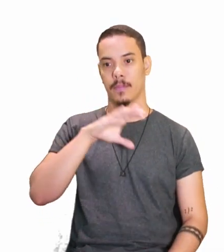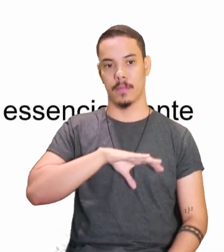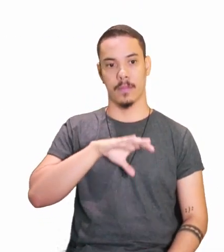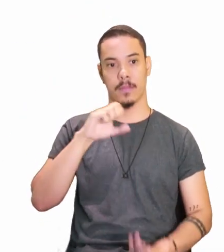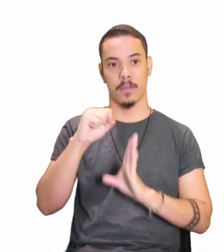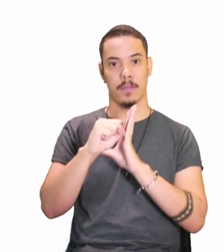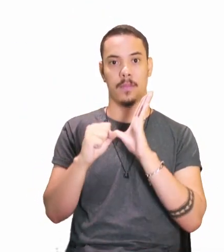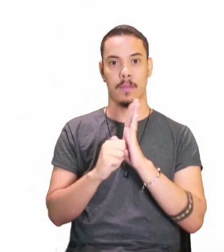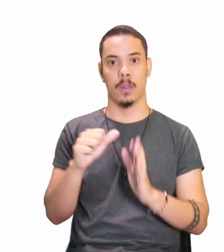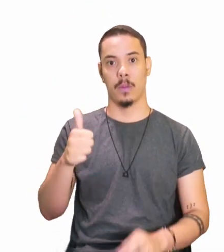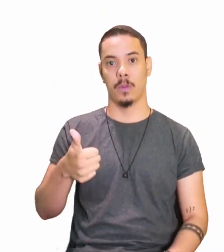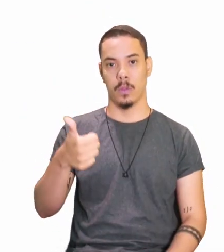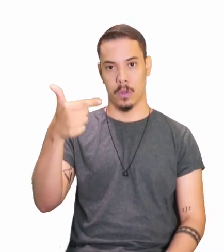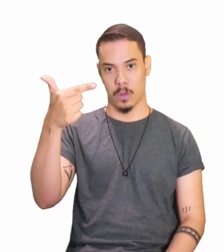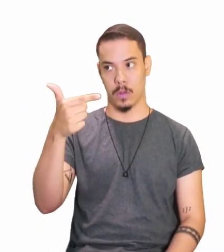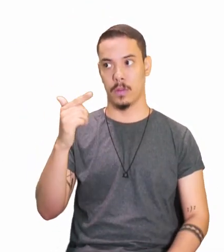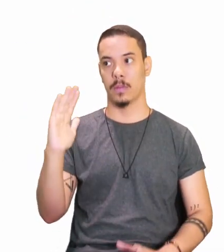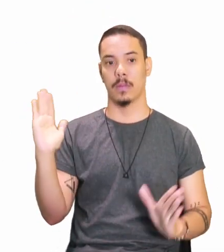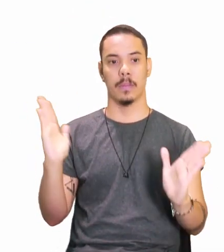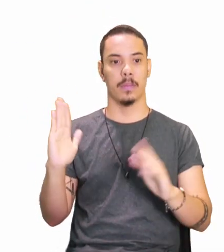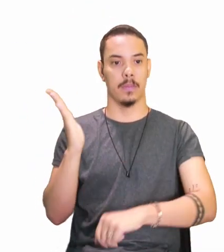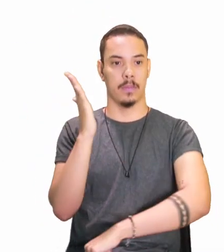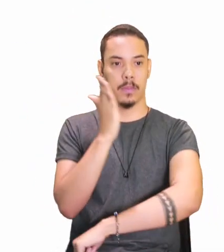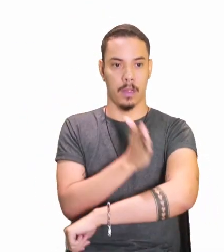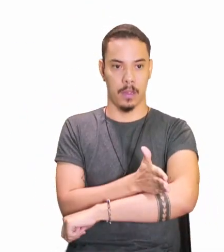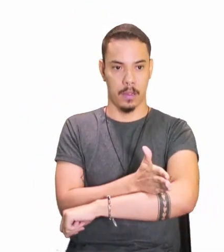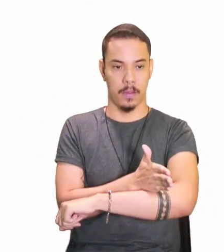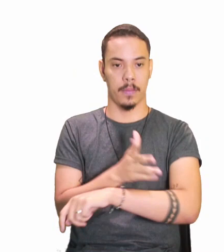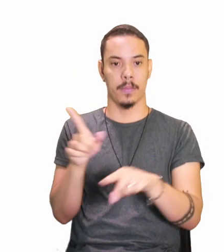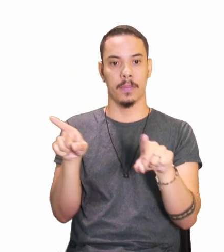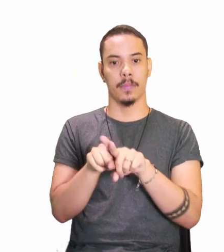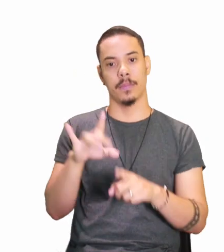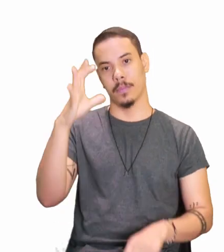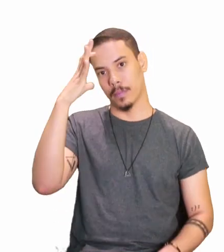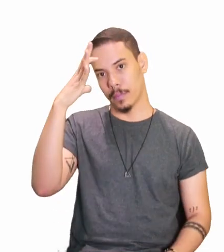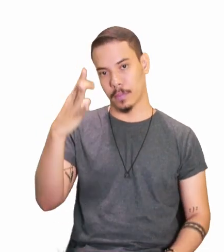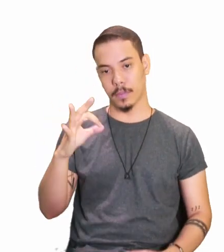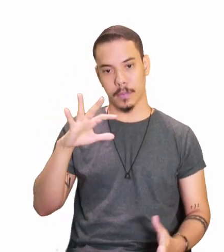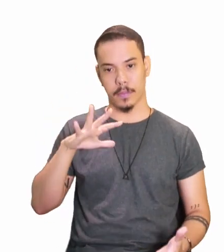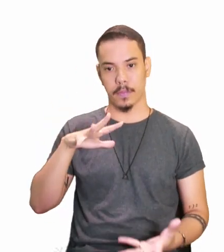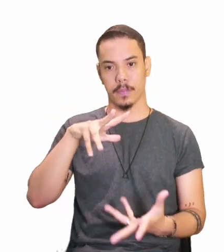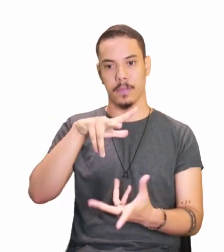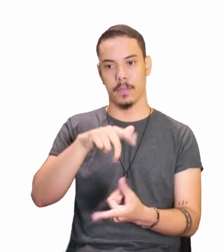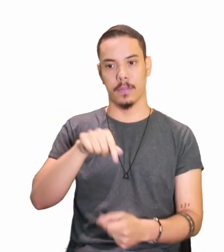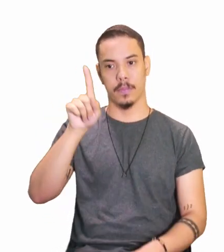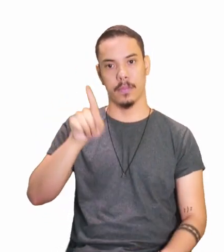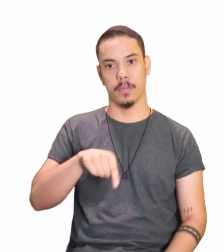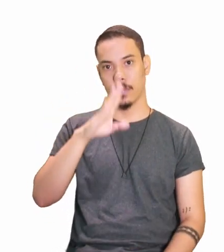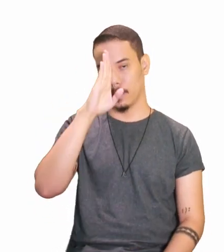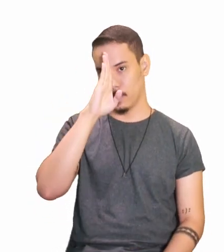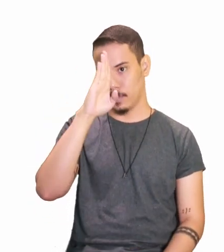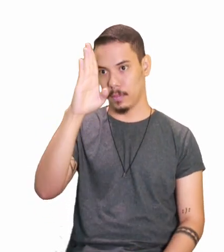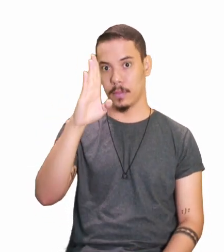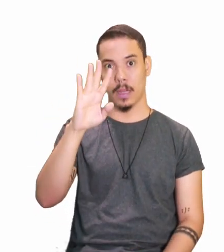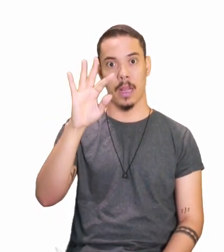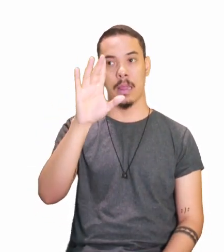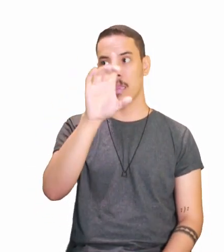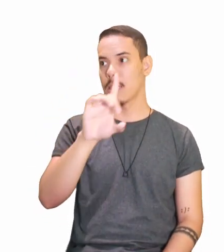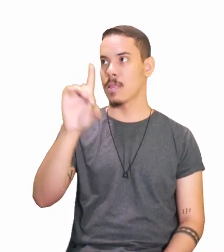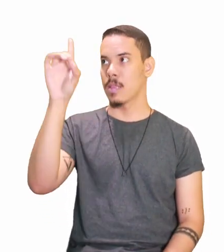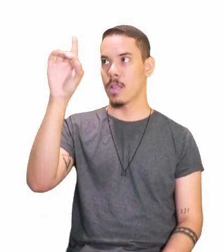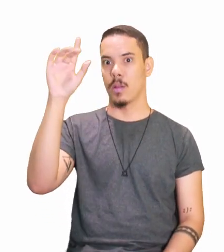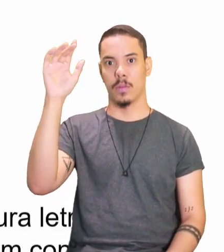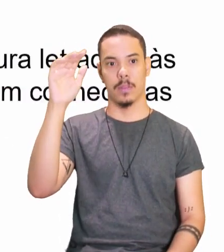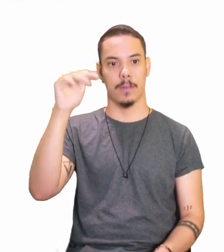século XII, né? Durante a Idade Média, a concepção do mundo era essencialmente teocêntrica, Deus era o